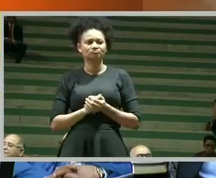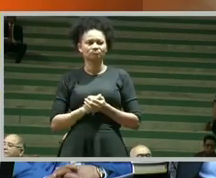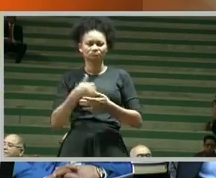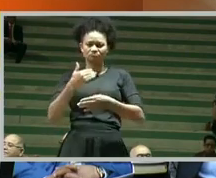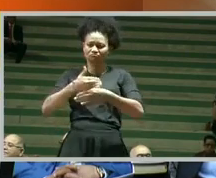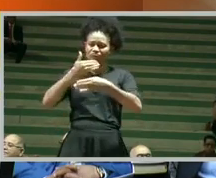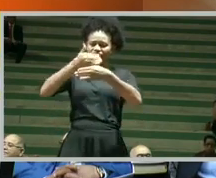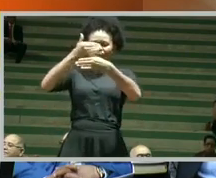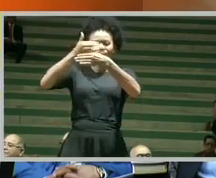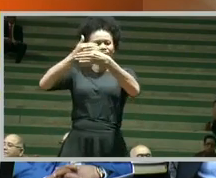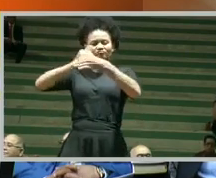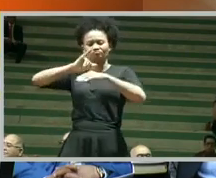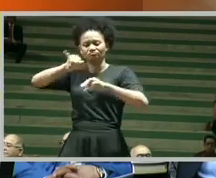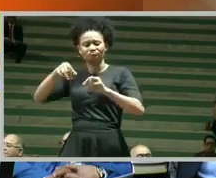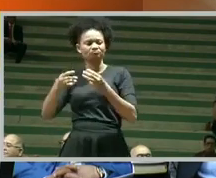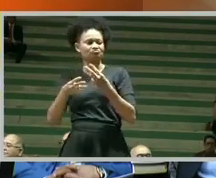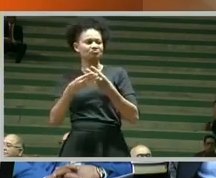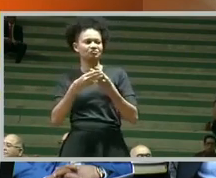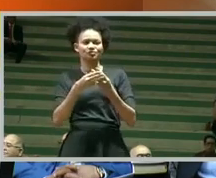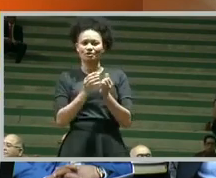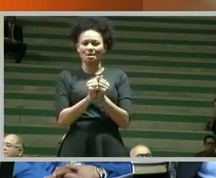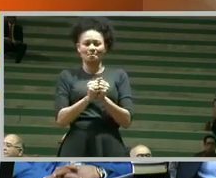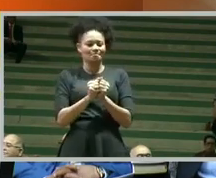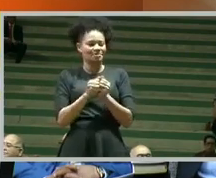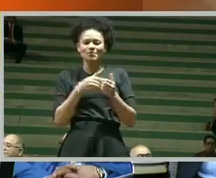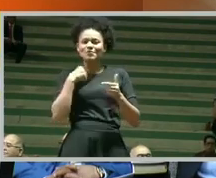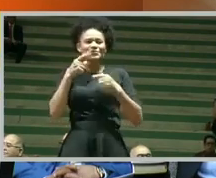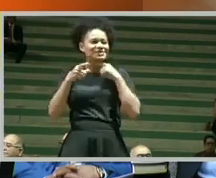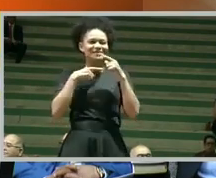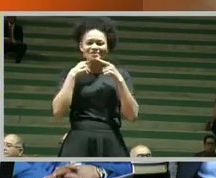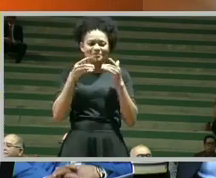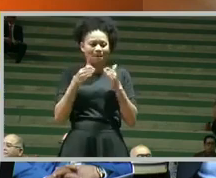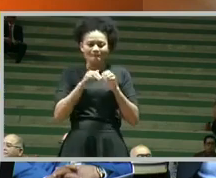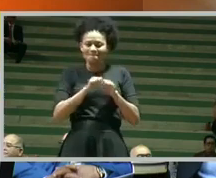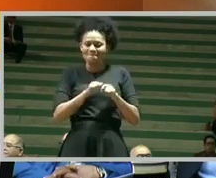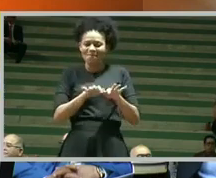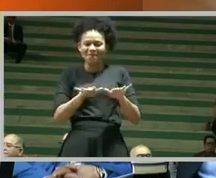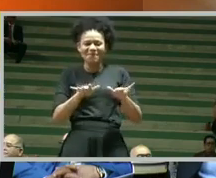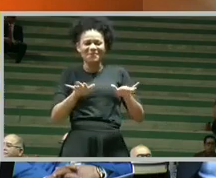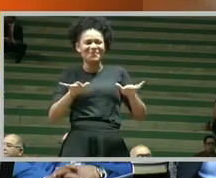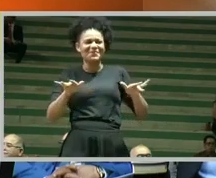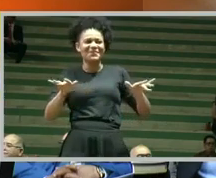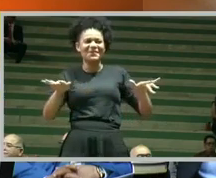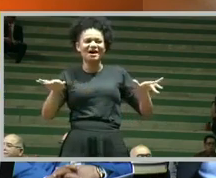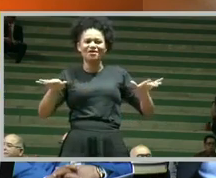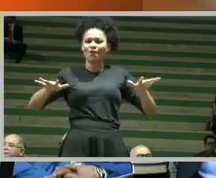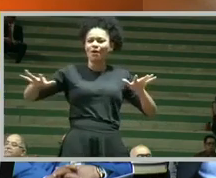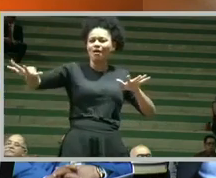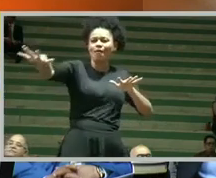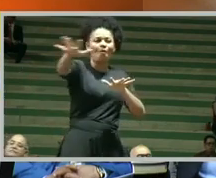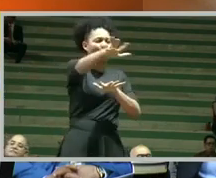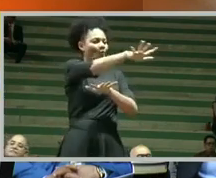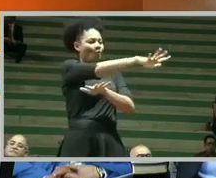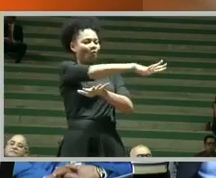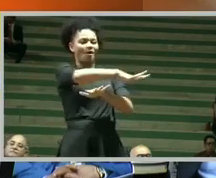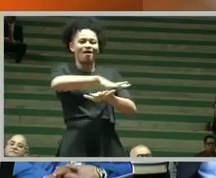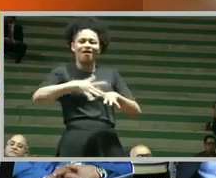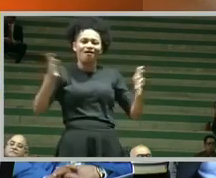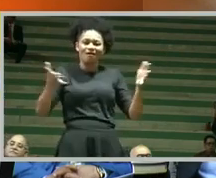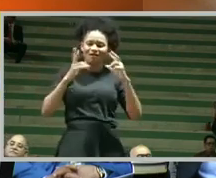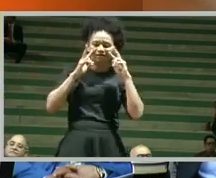de Jerusalém não comportaram os efeitos, ultrapassou os limites geográficos. Olha